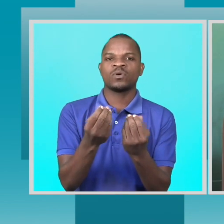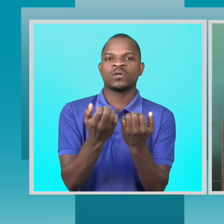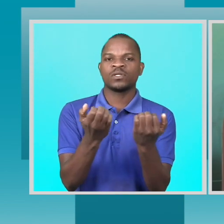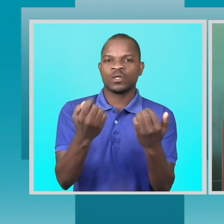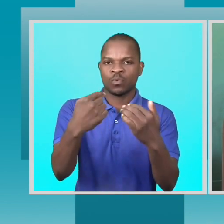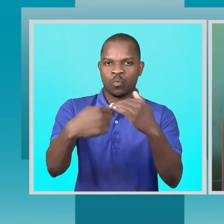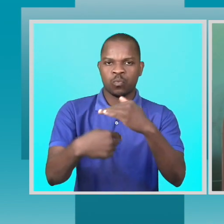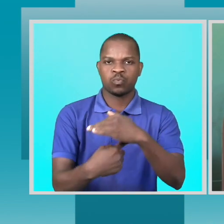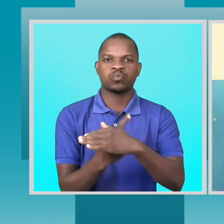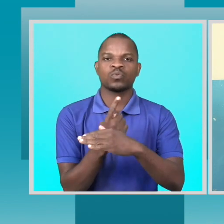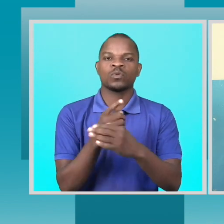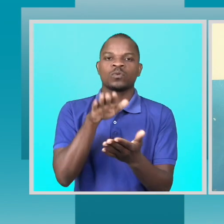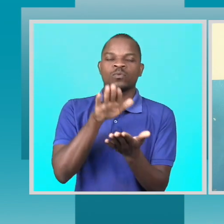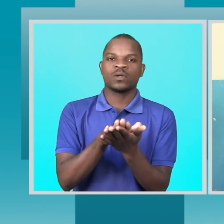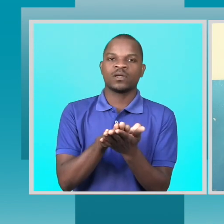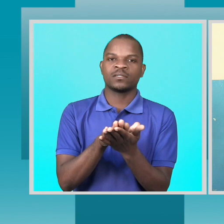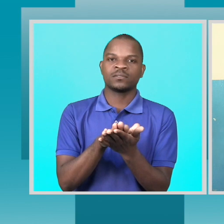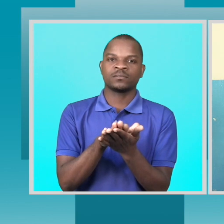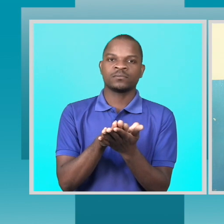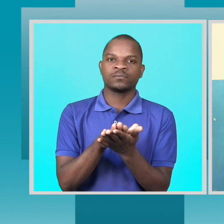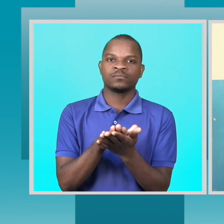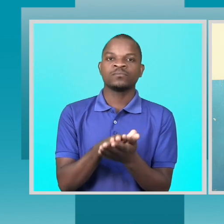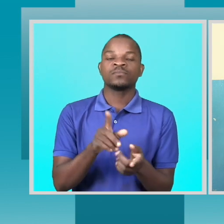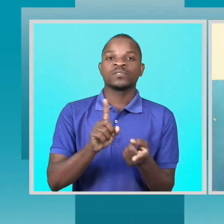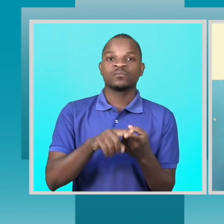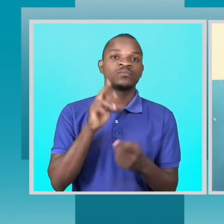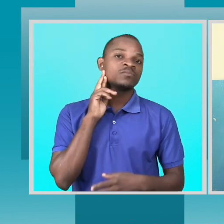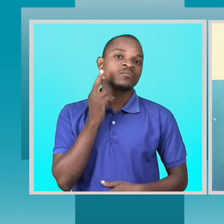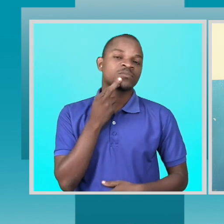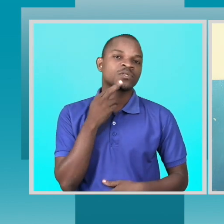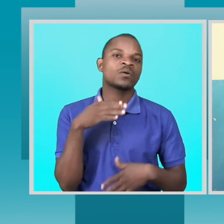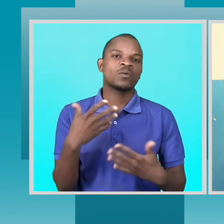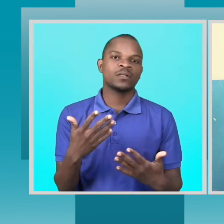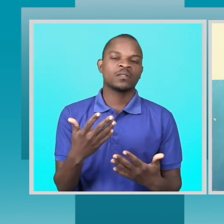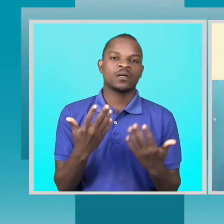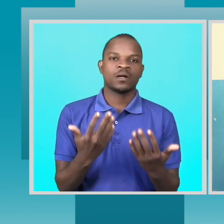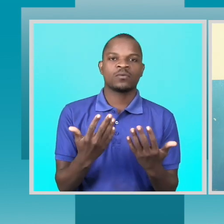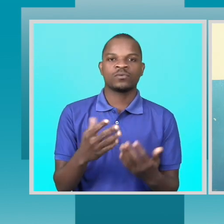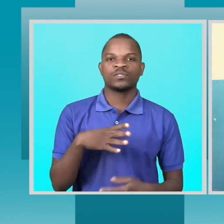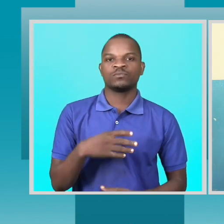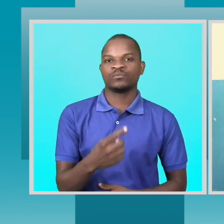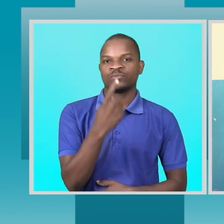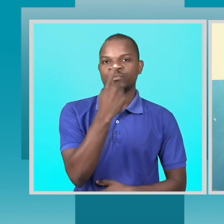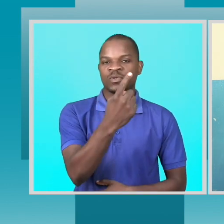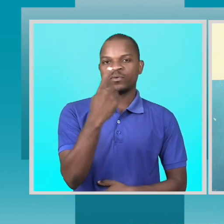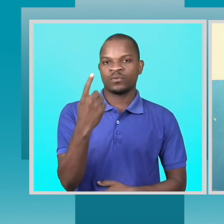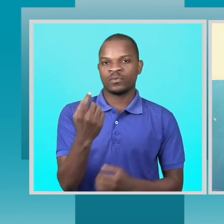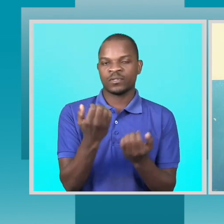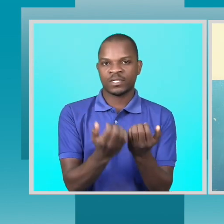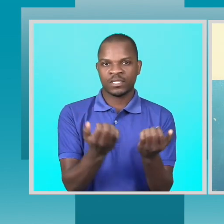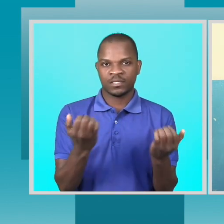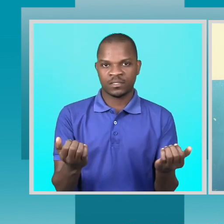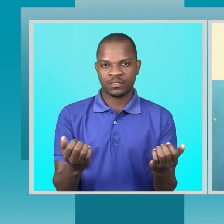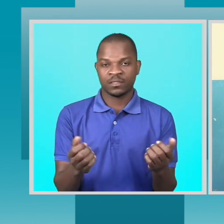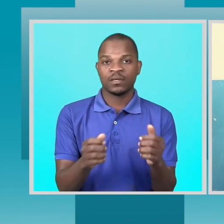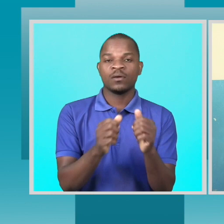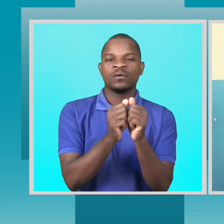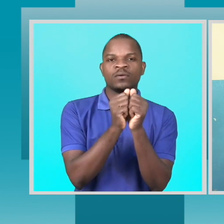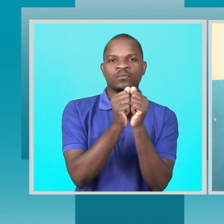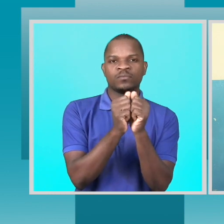Infantário 1º de Maio? Aqui no berçário temos hoje 11 crianças, das quais